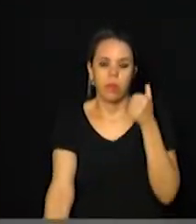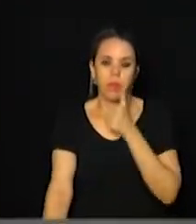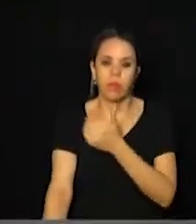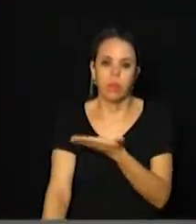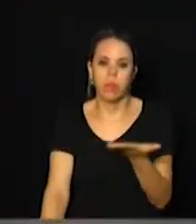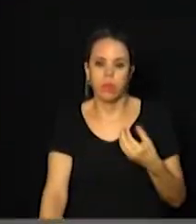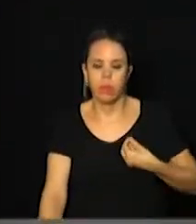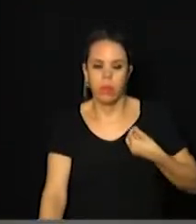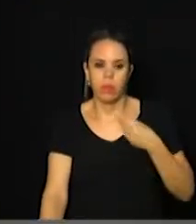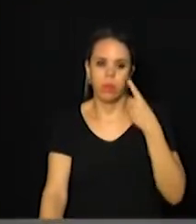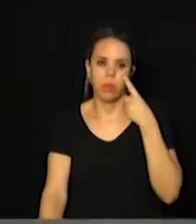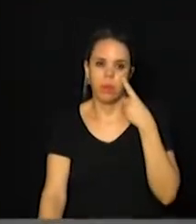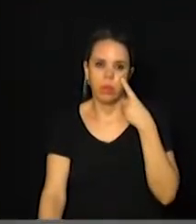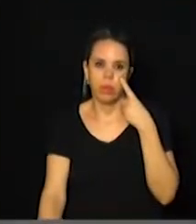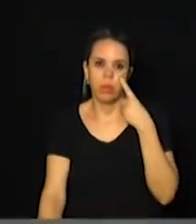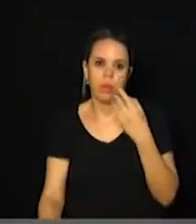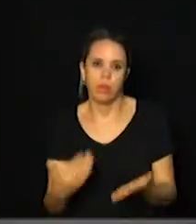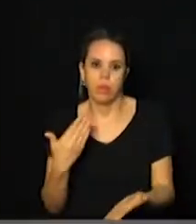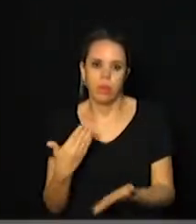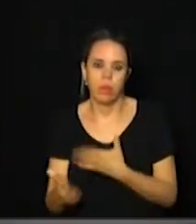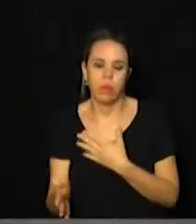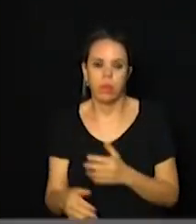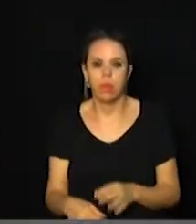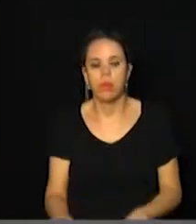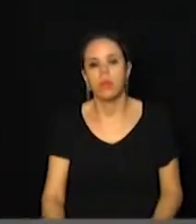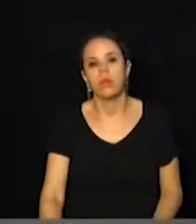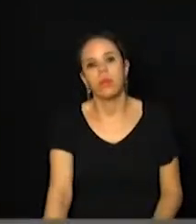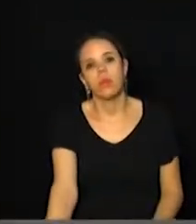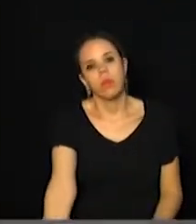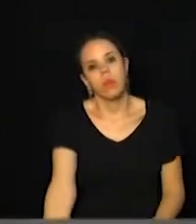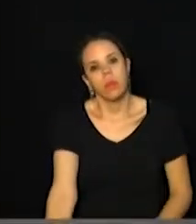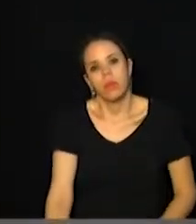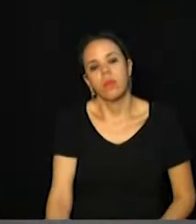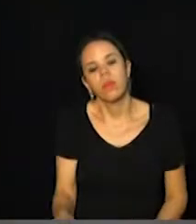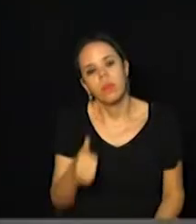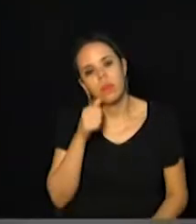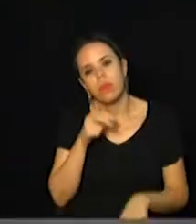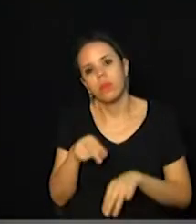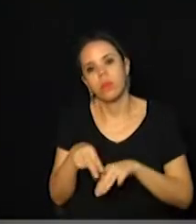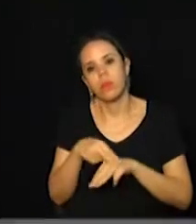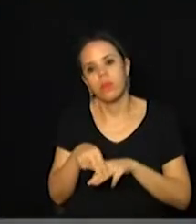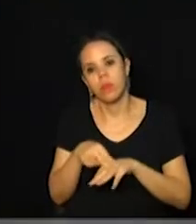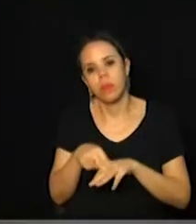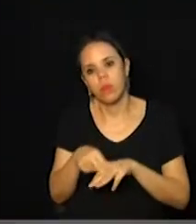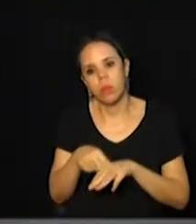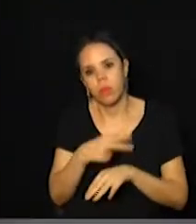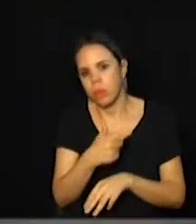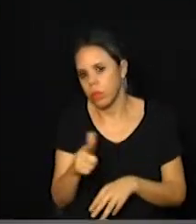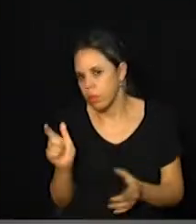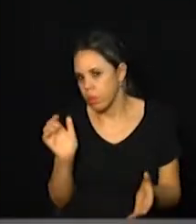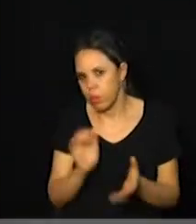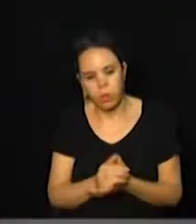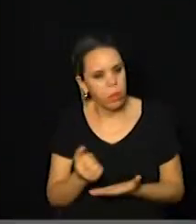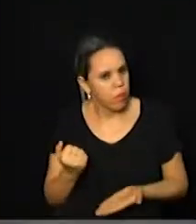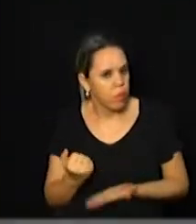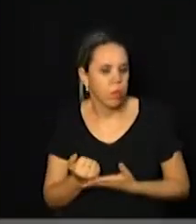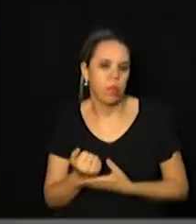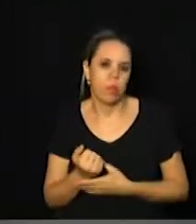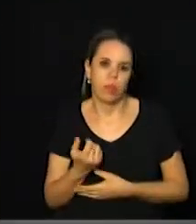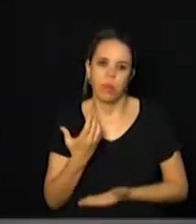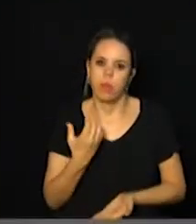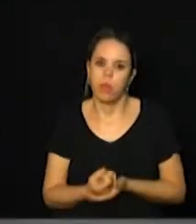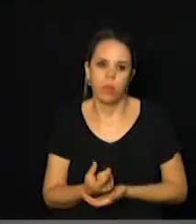mulheres que estão aí por quem mais perdeu a reforma da Previdência as viúvas que não tem mais a